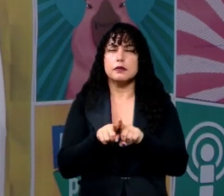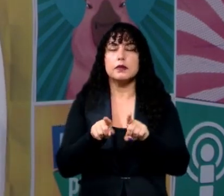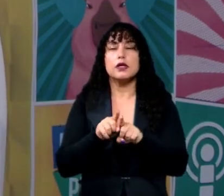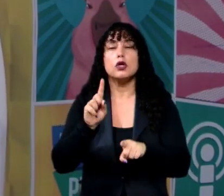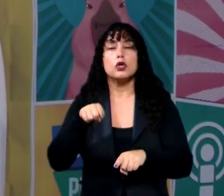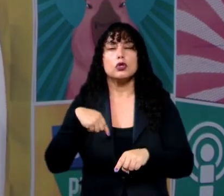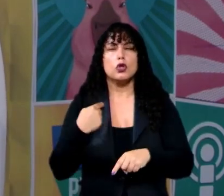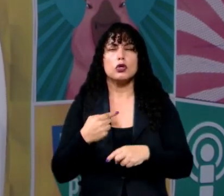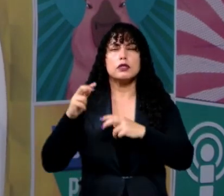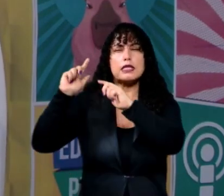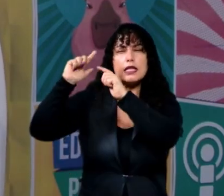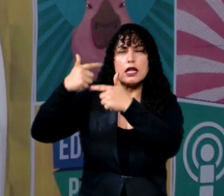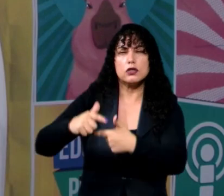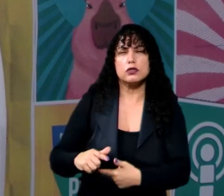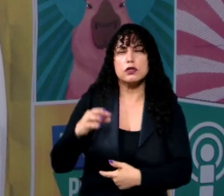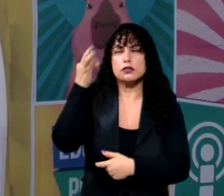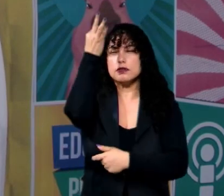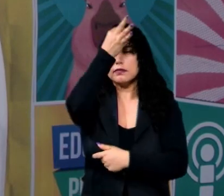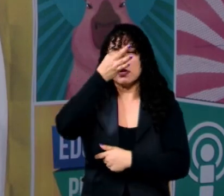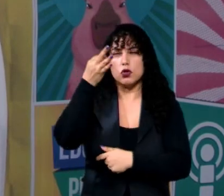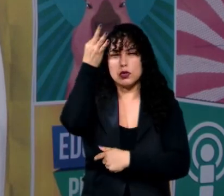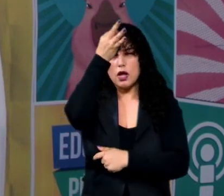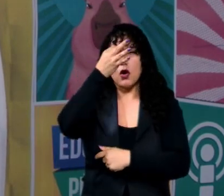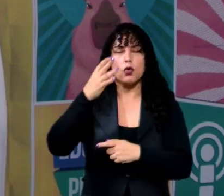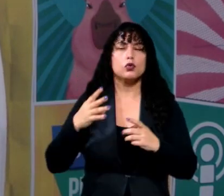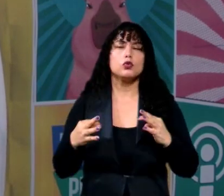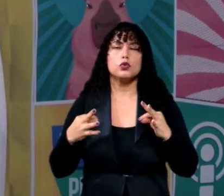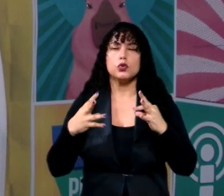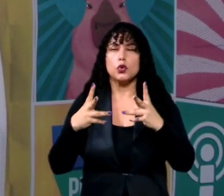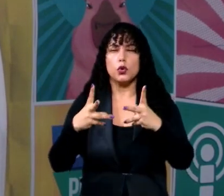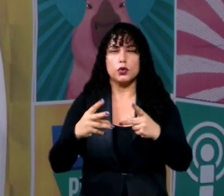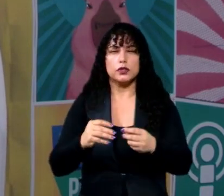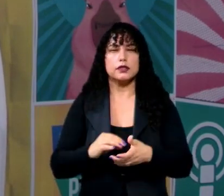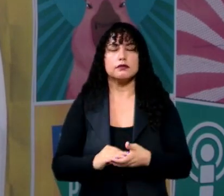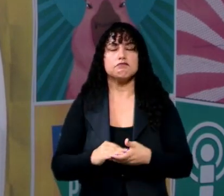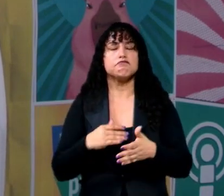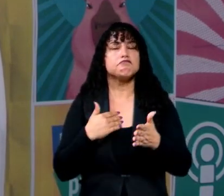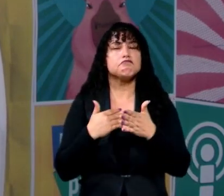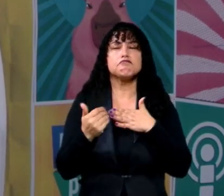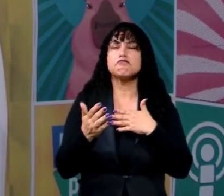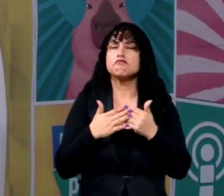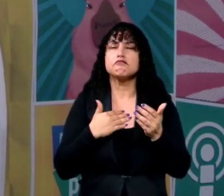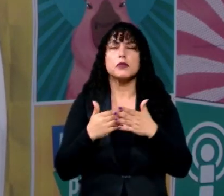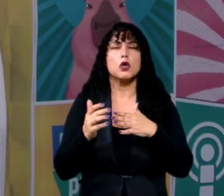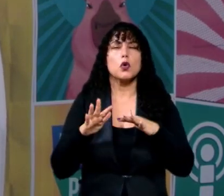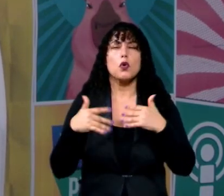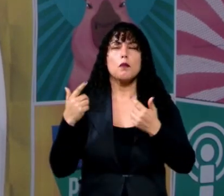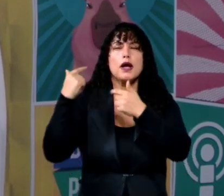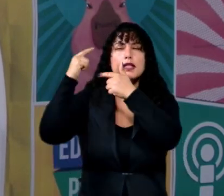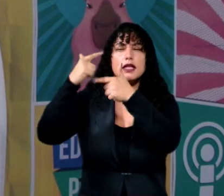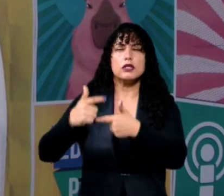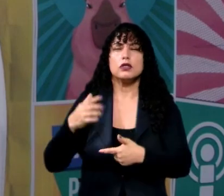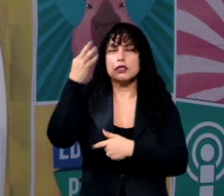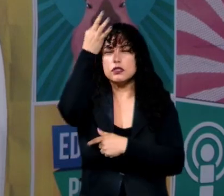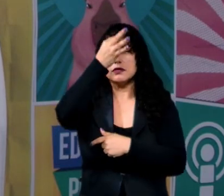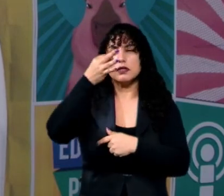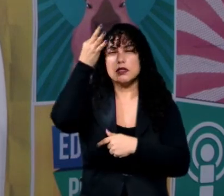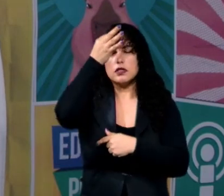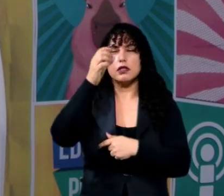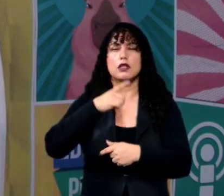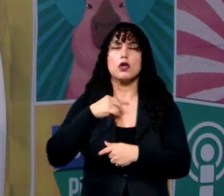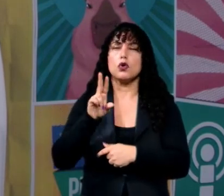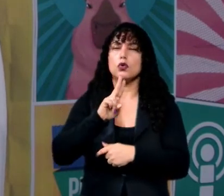Todas as tradições espirituais, todas elas, independente de como essas tradições espirituais